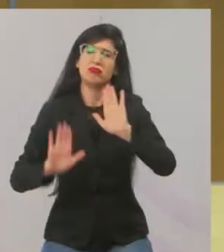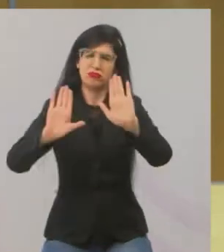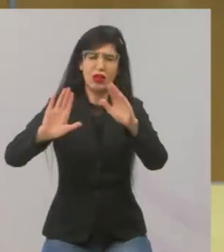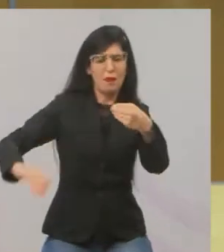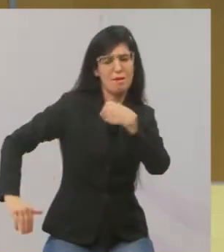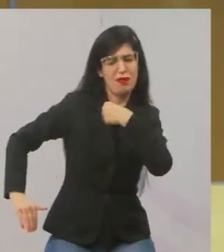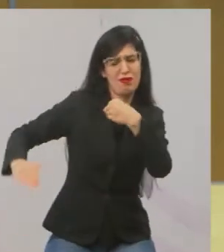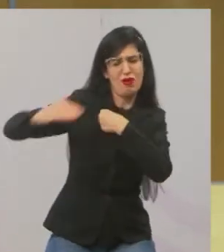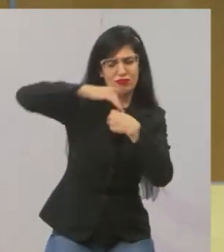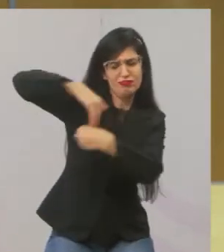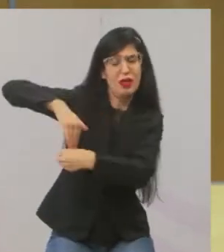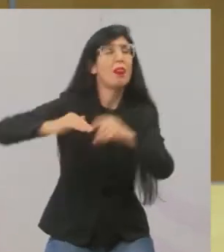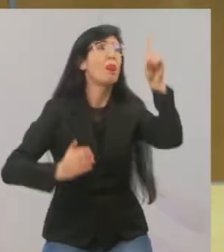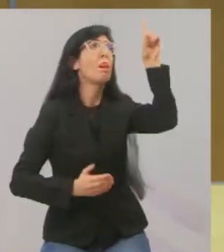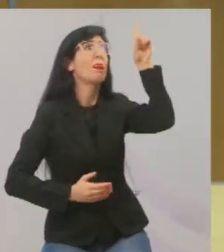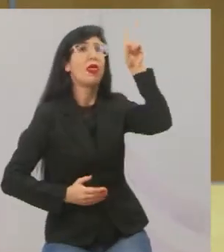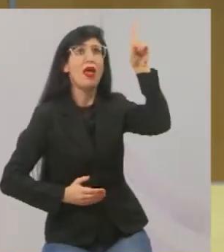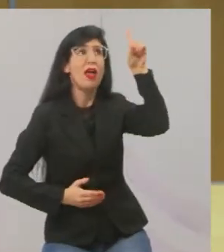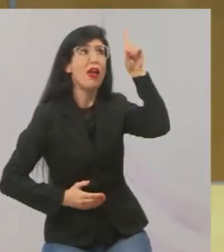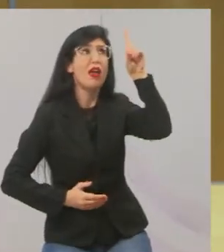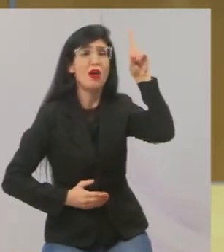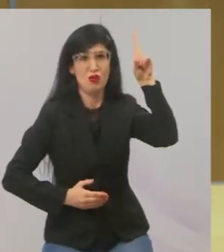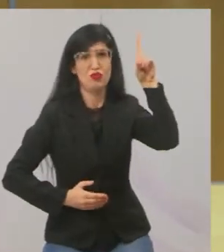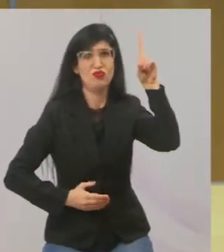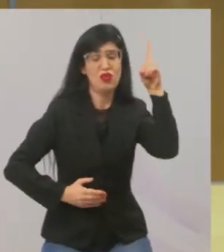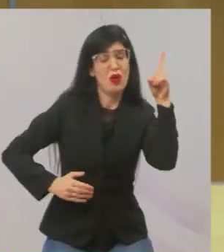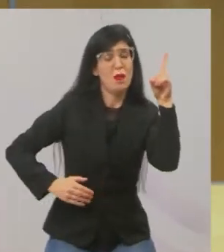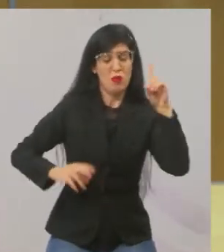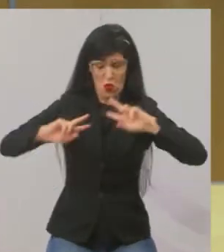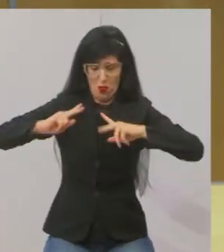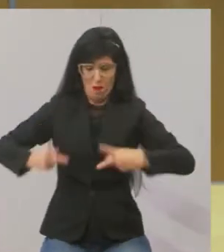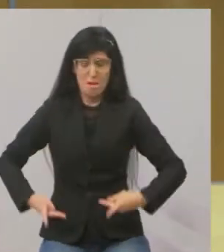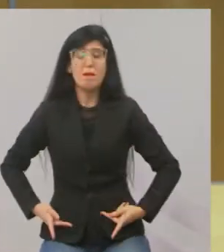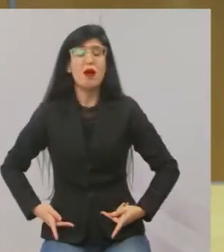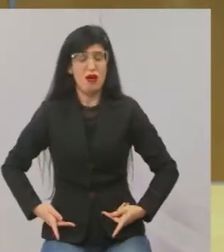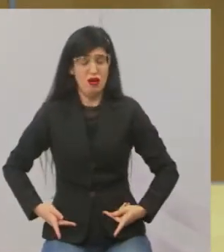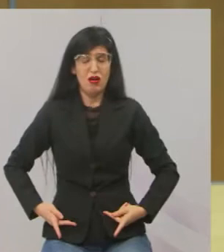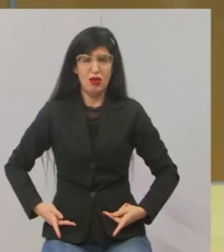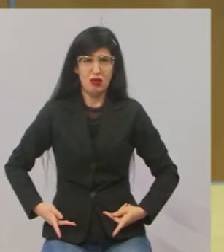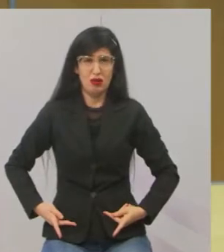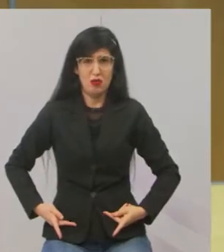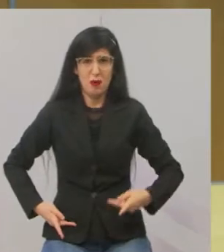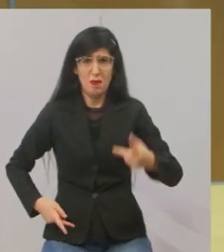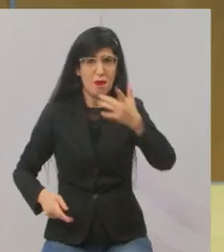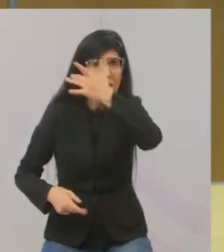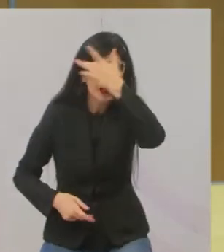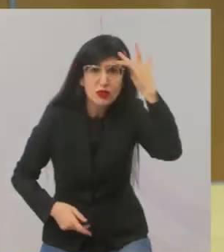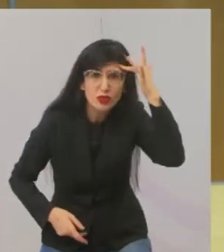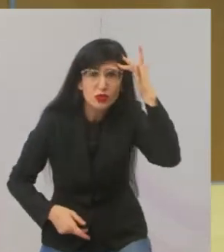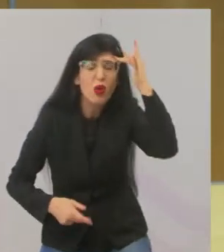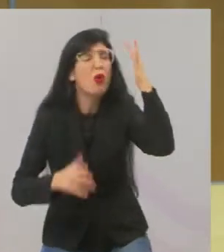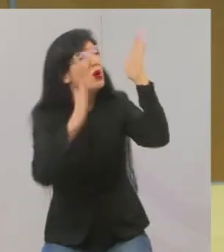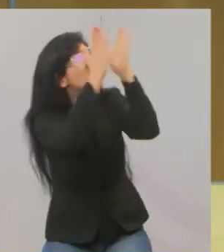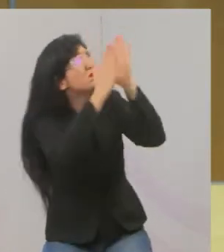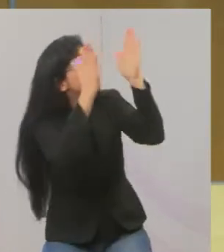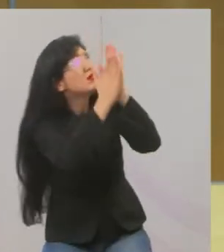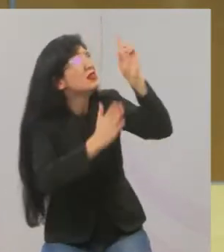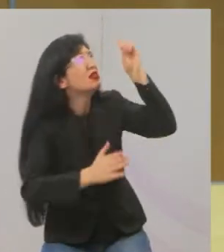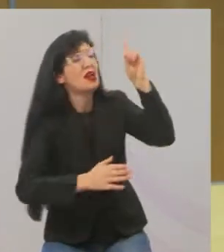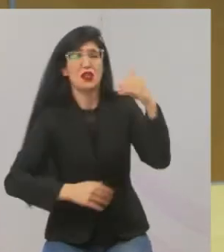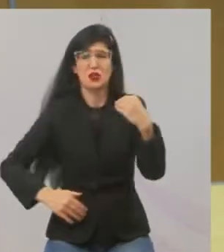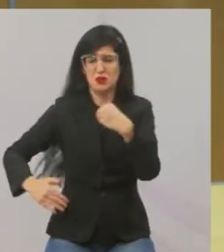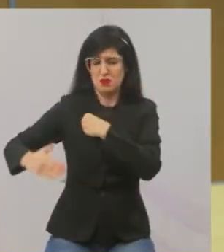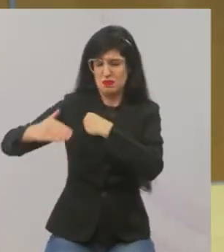pecados e nos purificar de toda injustiça. E lá no